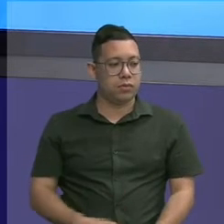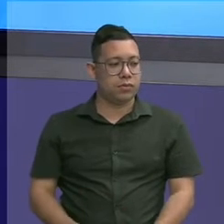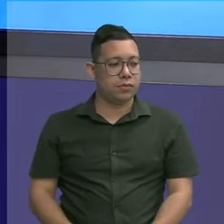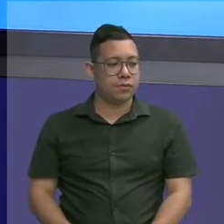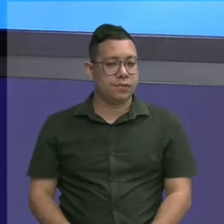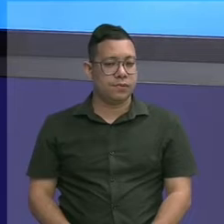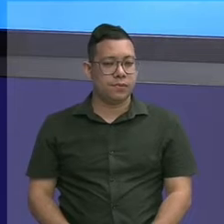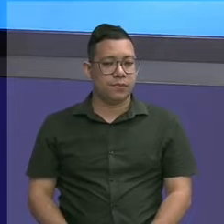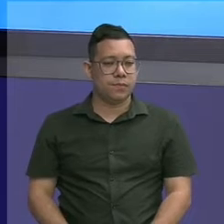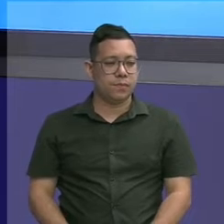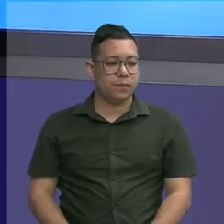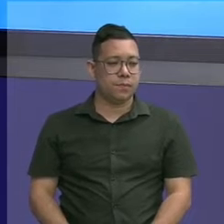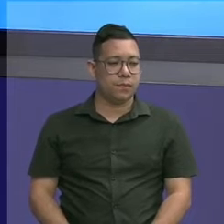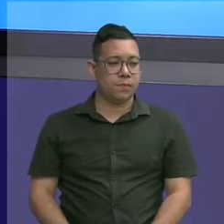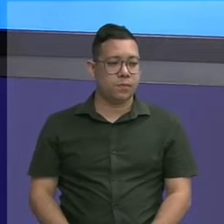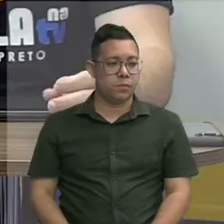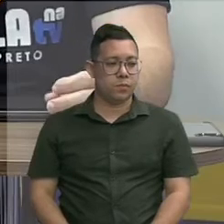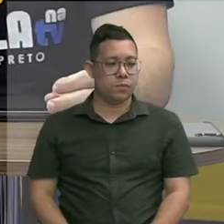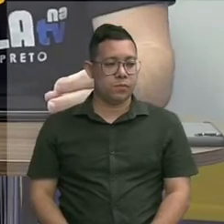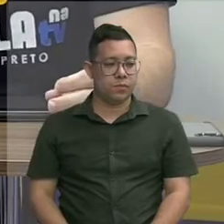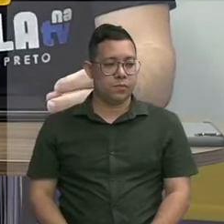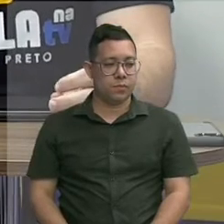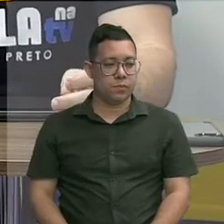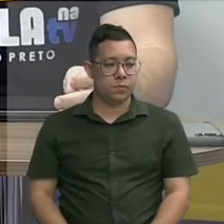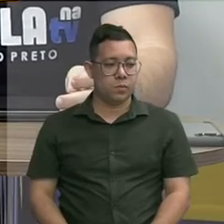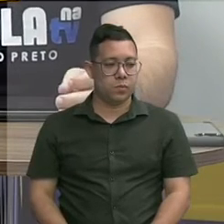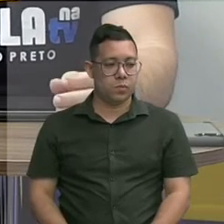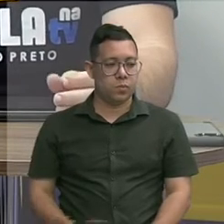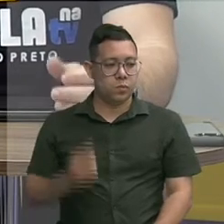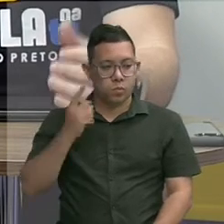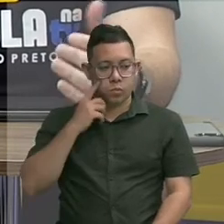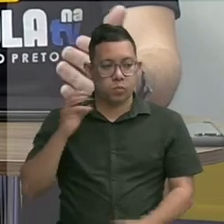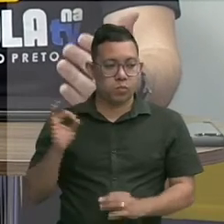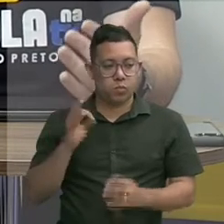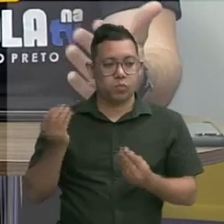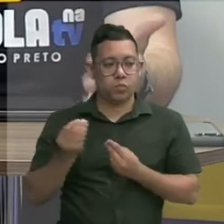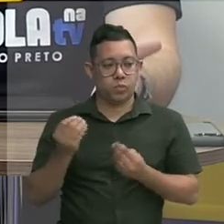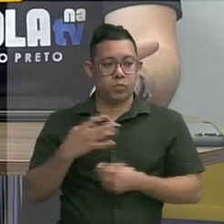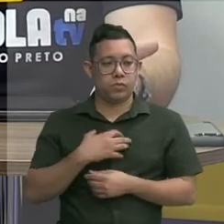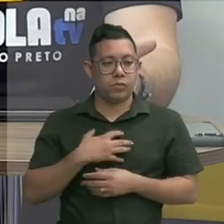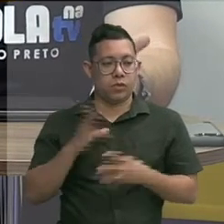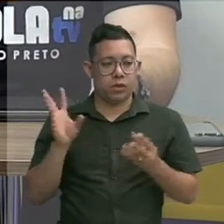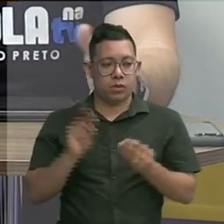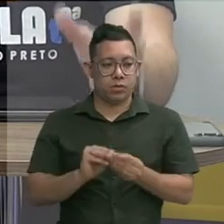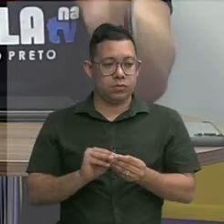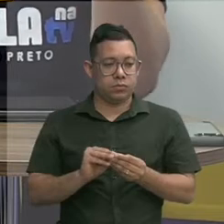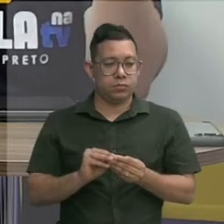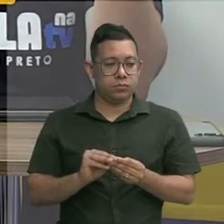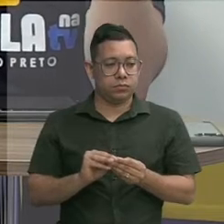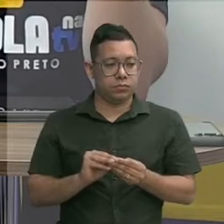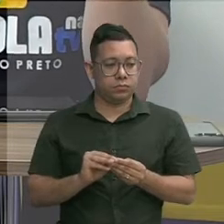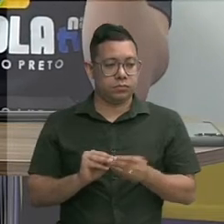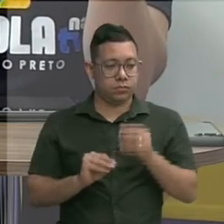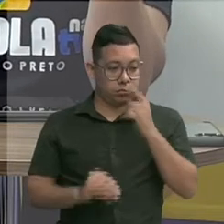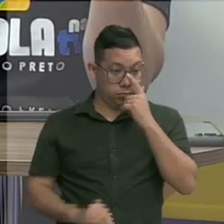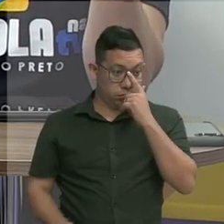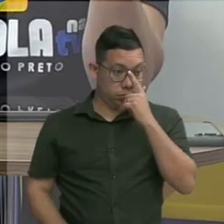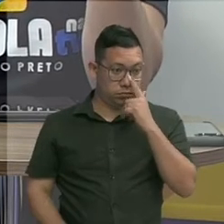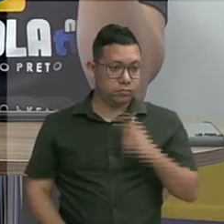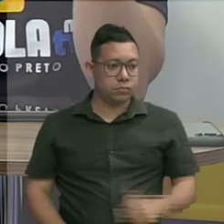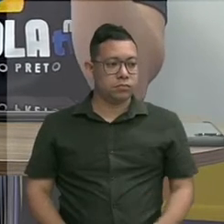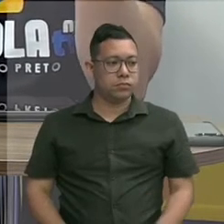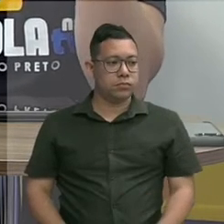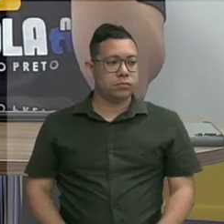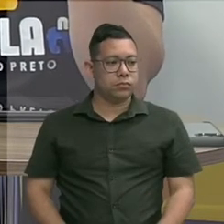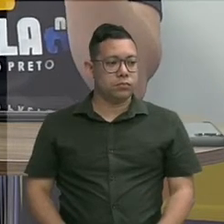se você acertou ou não vamos lá vamos lá gente vamos escrever então na forma reduzida que é daquele formato lá a